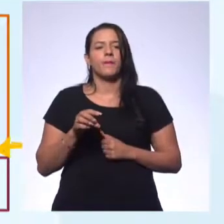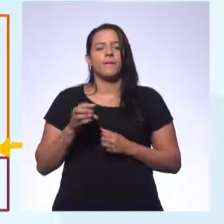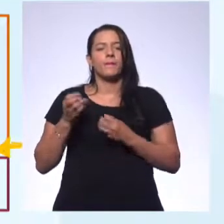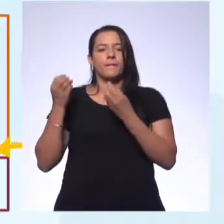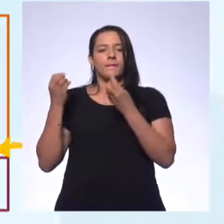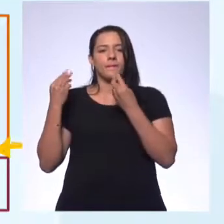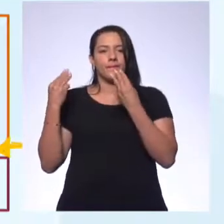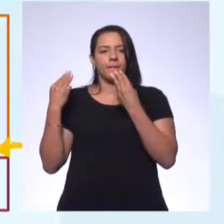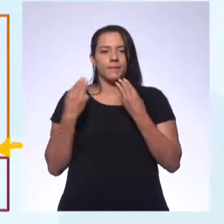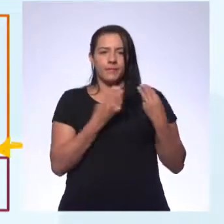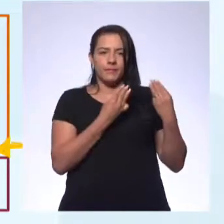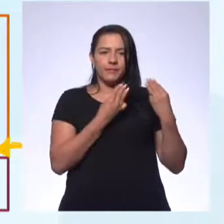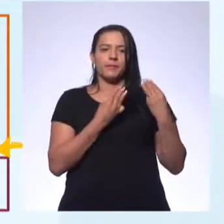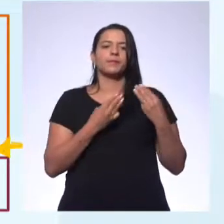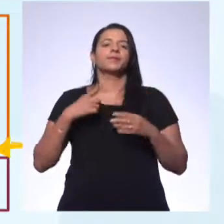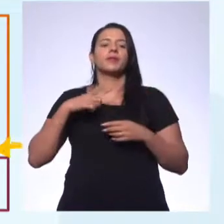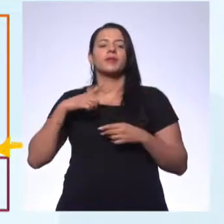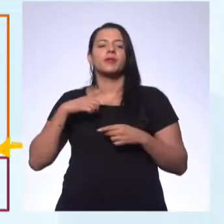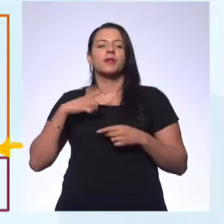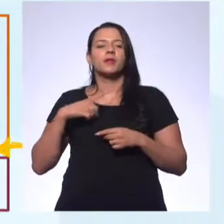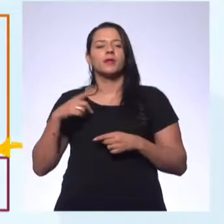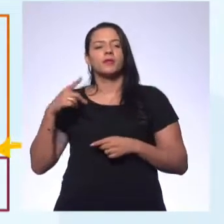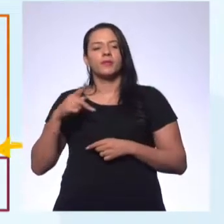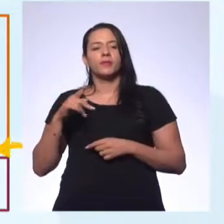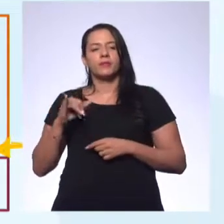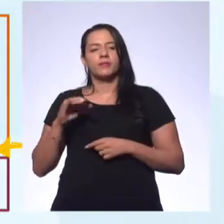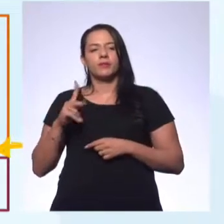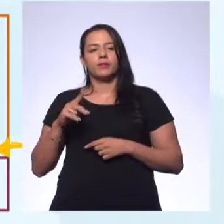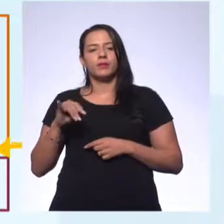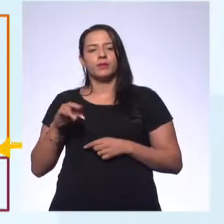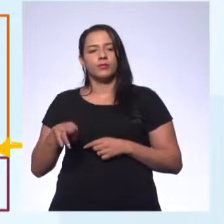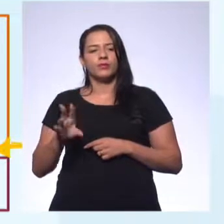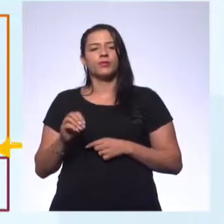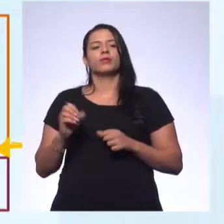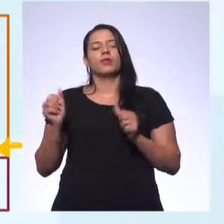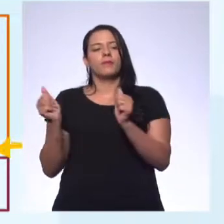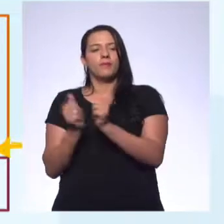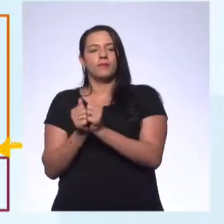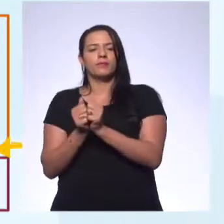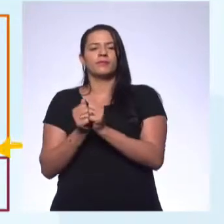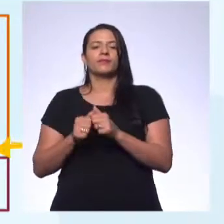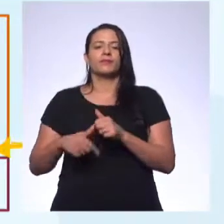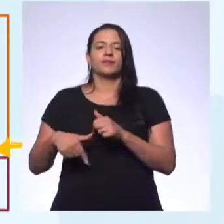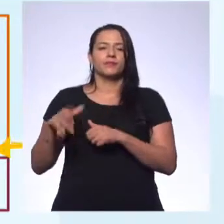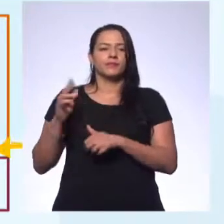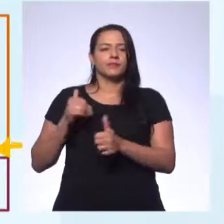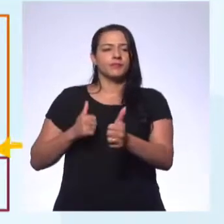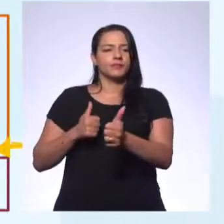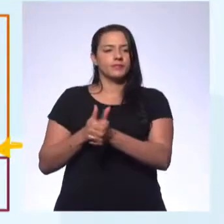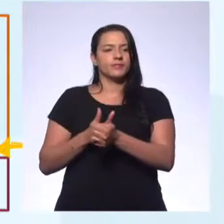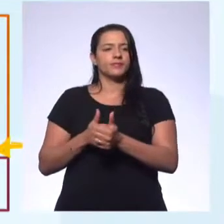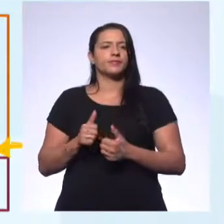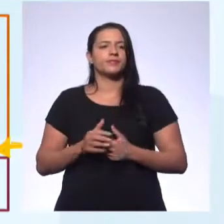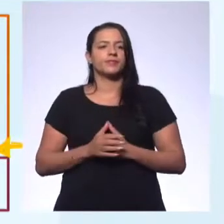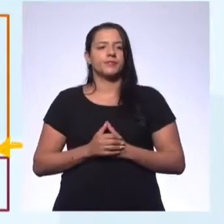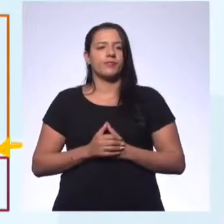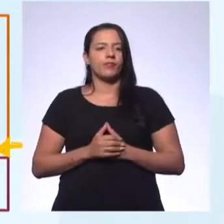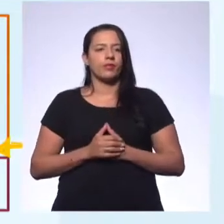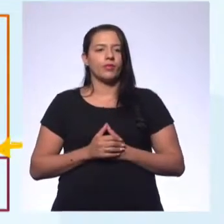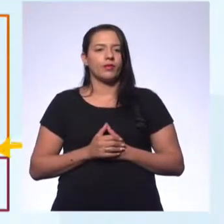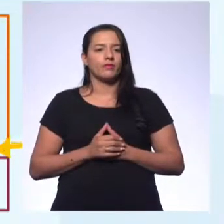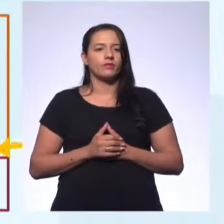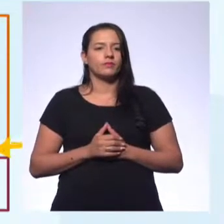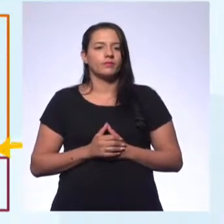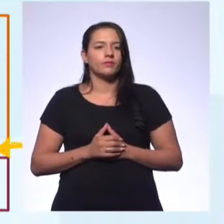pepino, eles são agrupados, né? Eles são mais próximos. Então, se a gente fosse fazer um desenho aqui, né, de